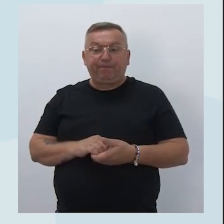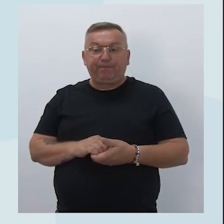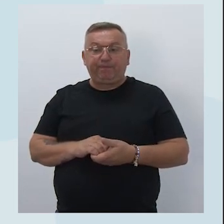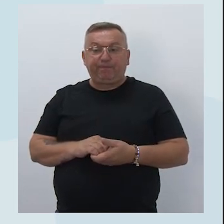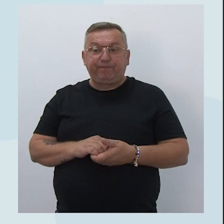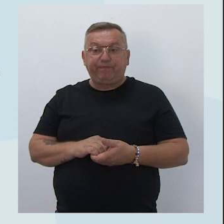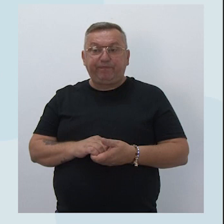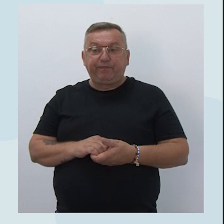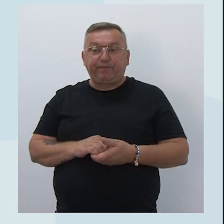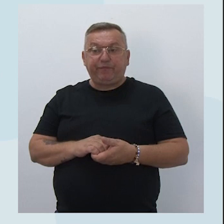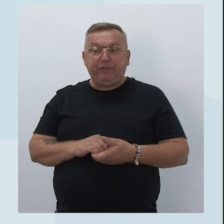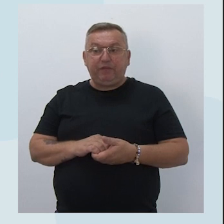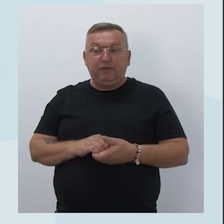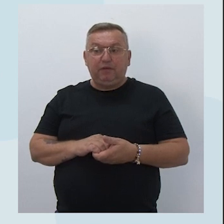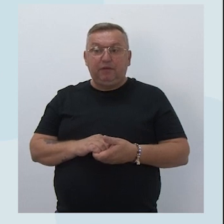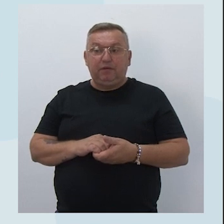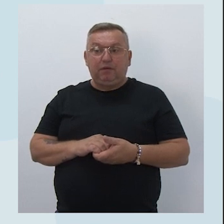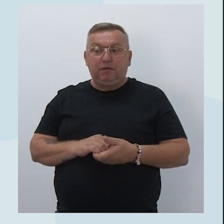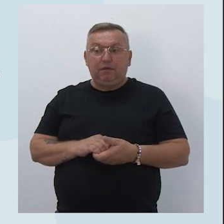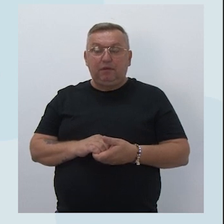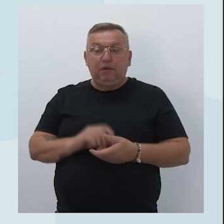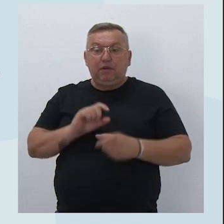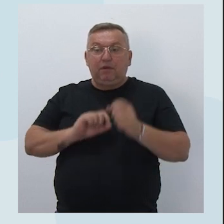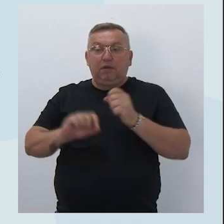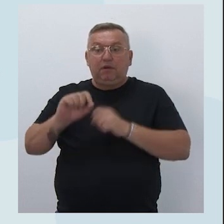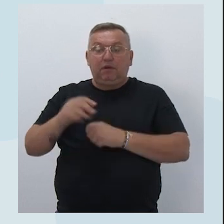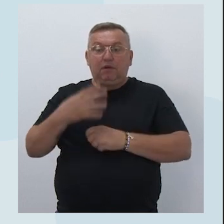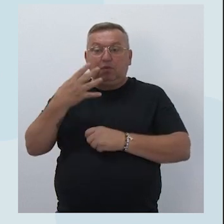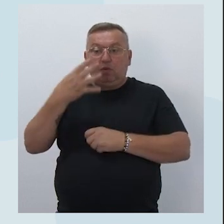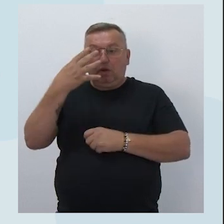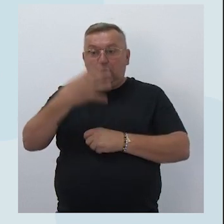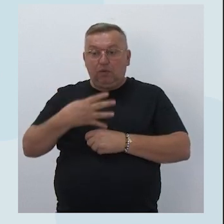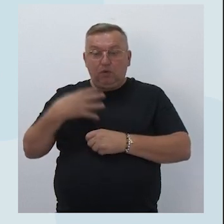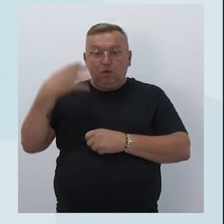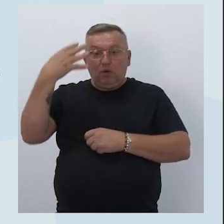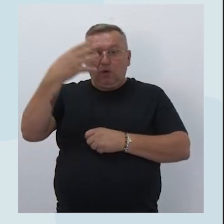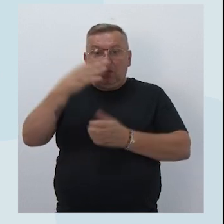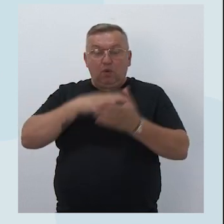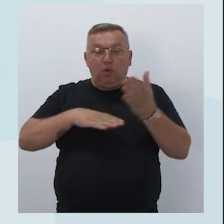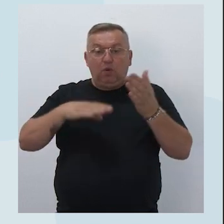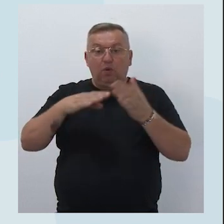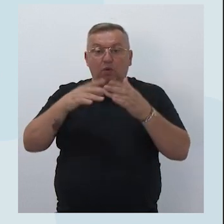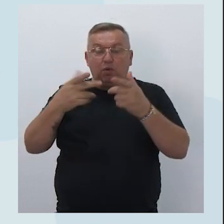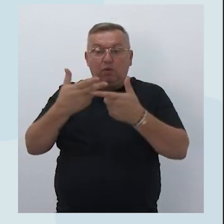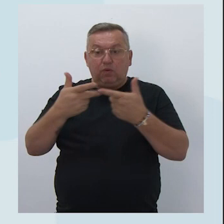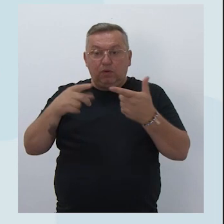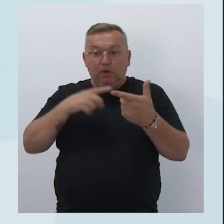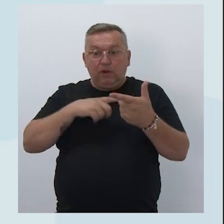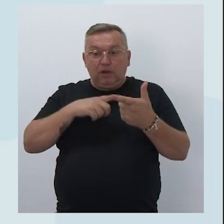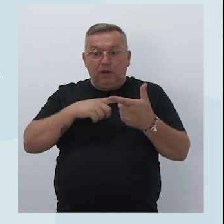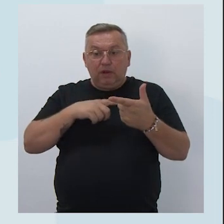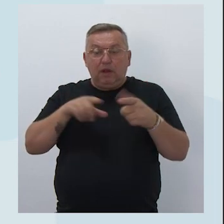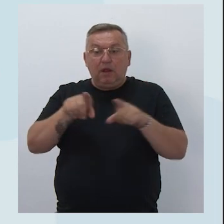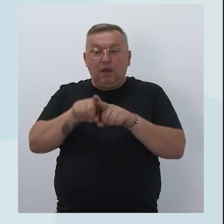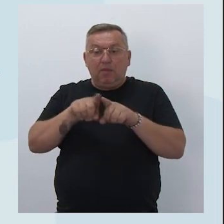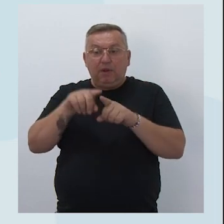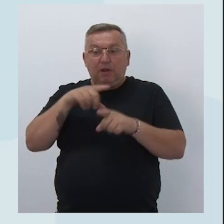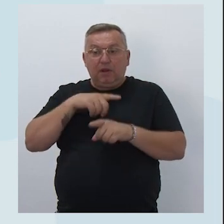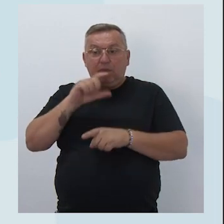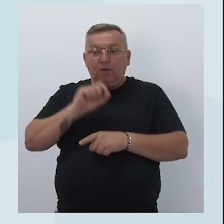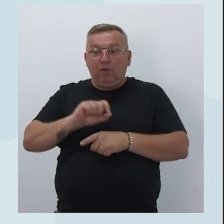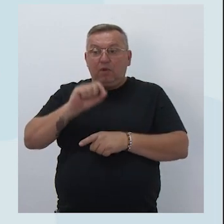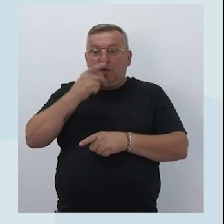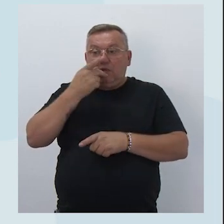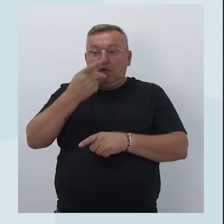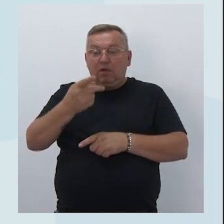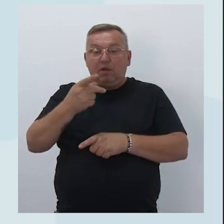Os itinerários formativos, além de compor as quatro horas com todos os componentes que as compõem, também temos o que